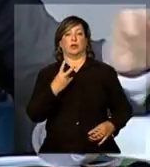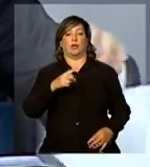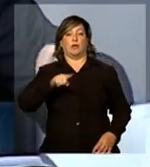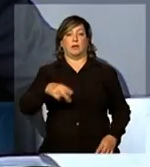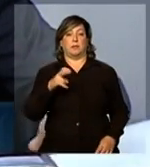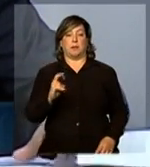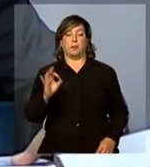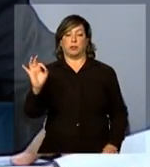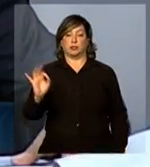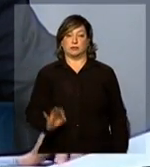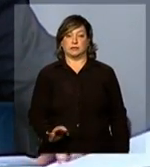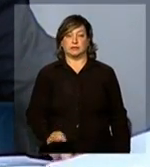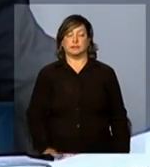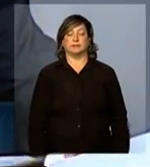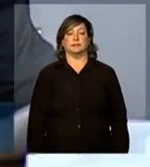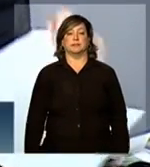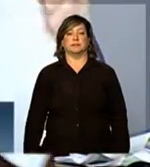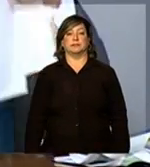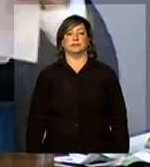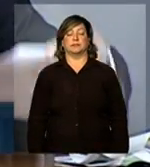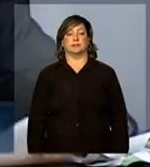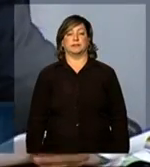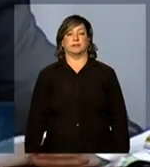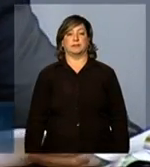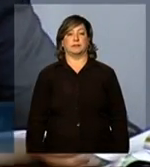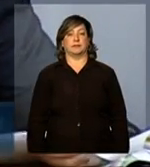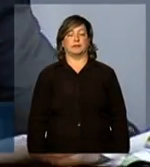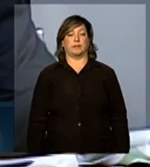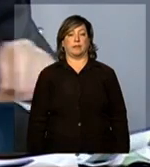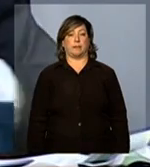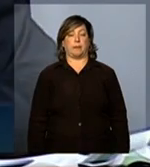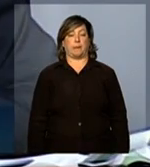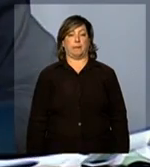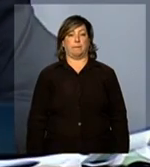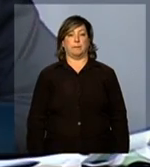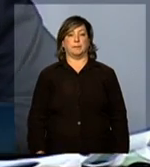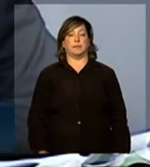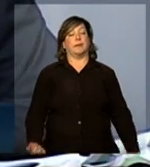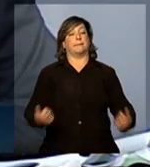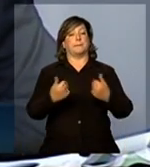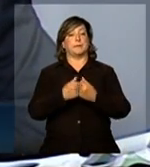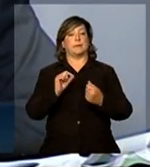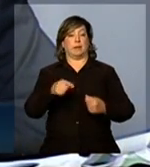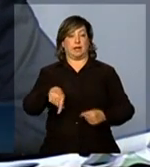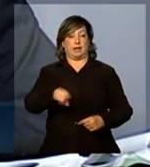2,5%. Do lado da demanda,